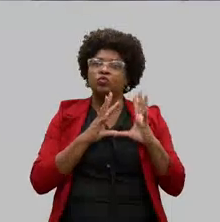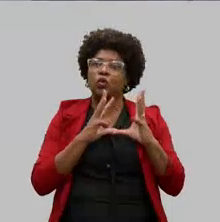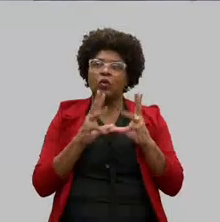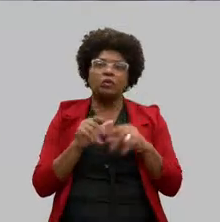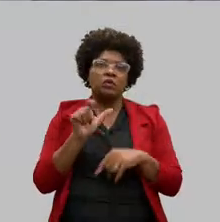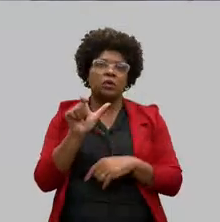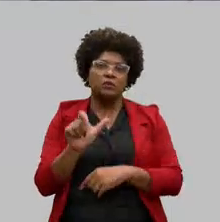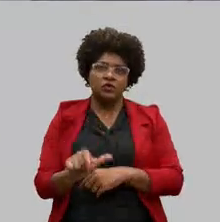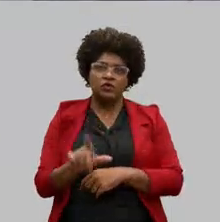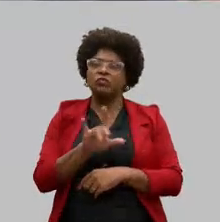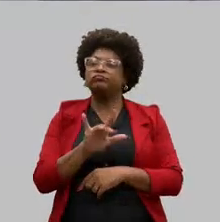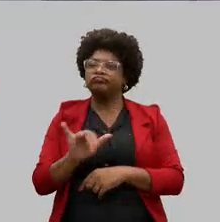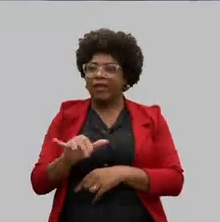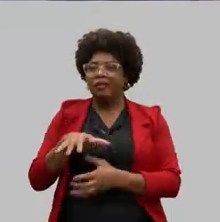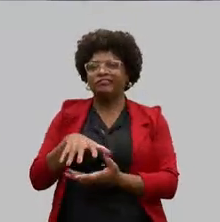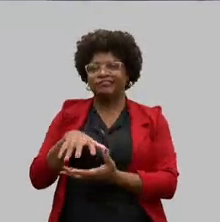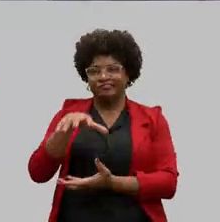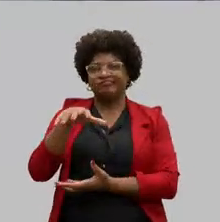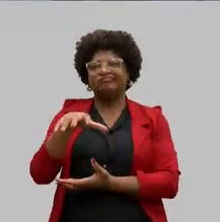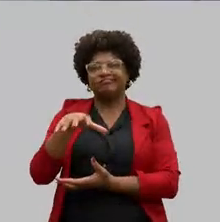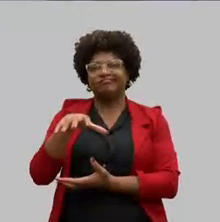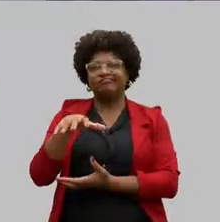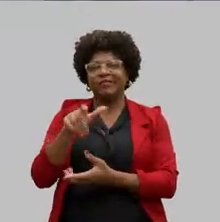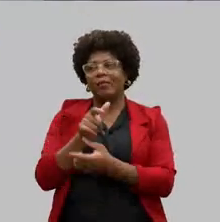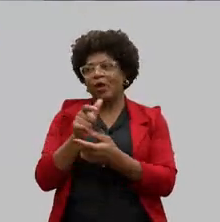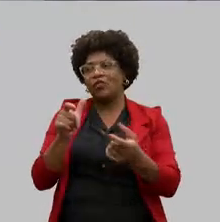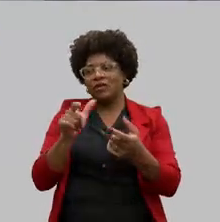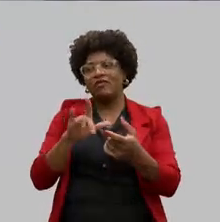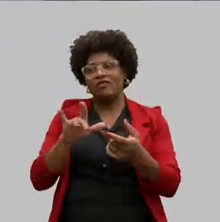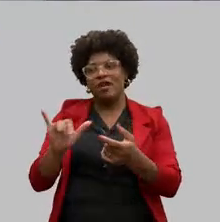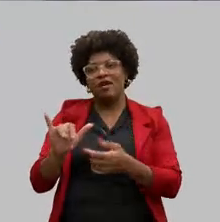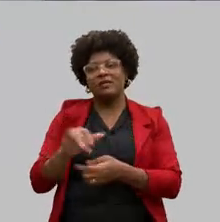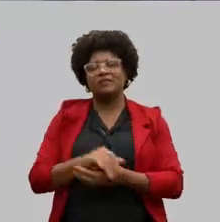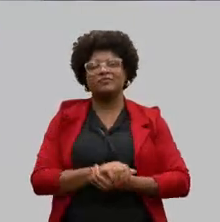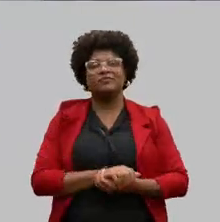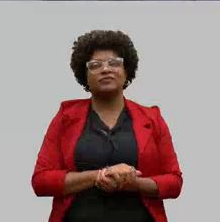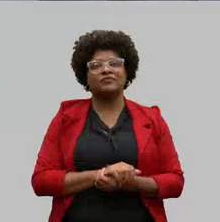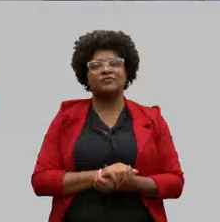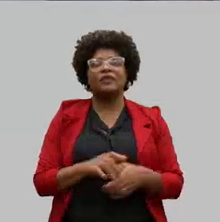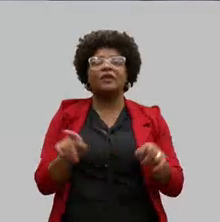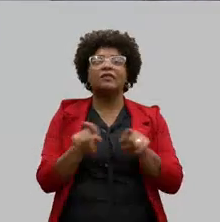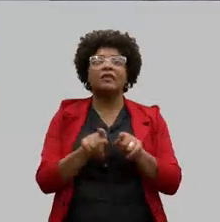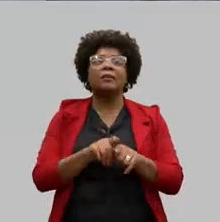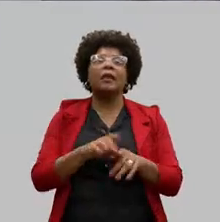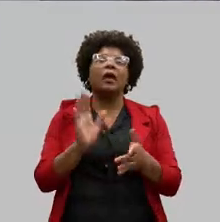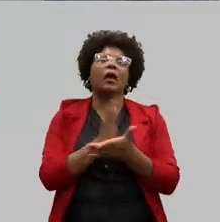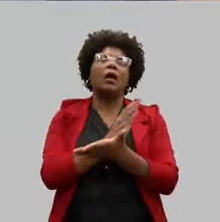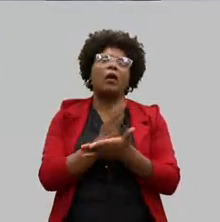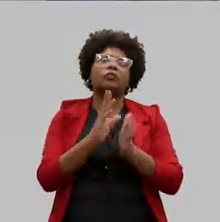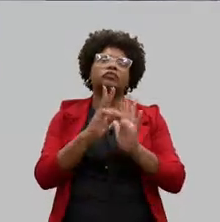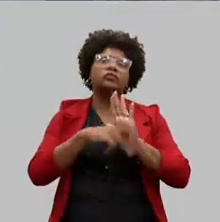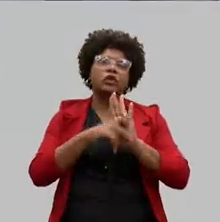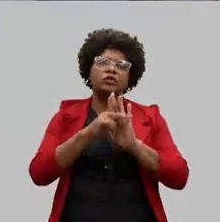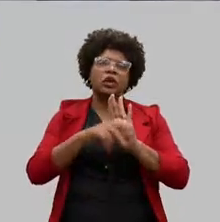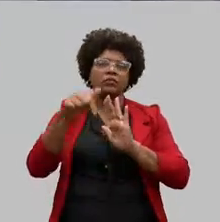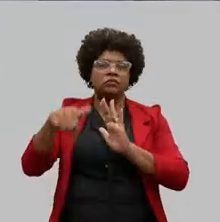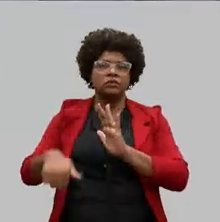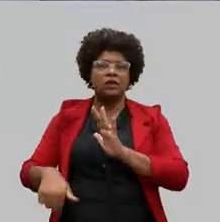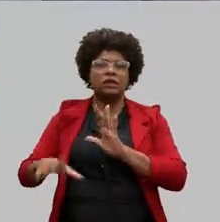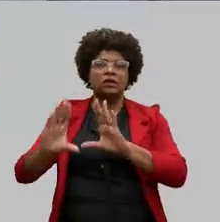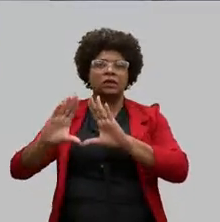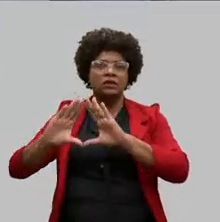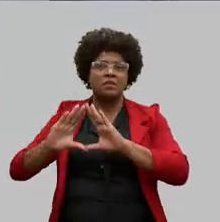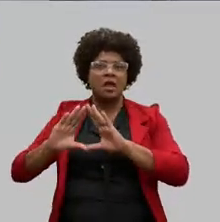se Deus quiser né A maioria né Nós temos também já iniciativa de alguns projetos que tramitam nessa casa três ou